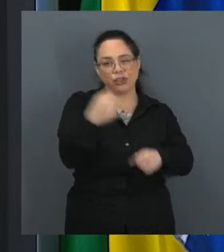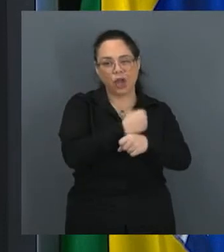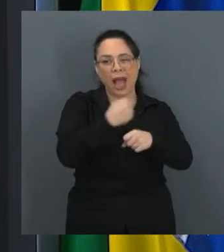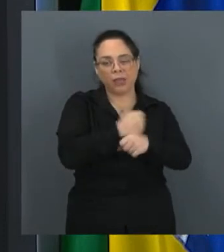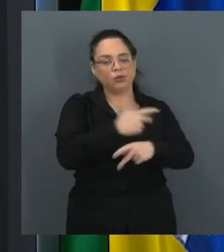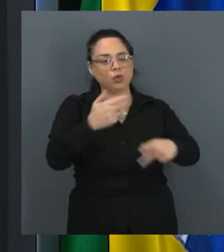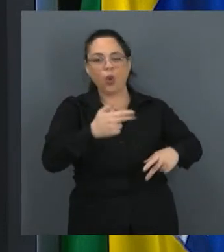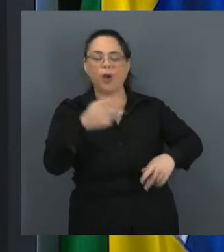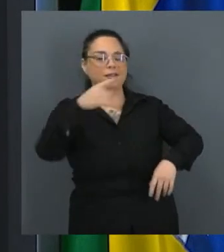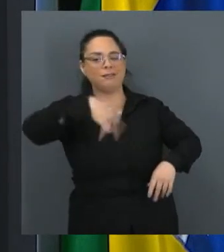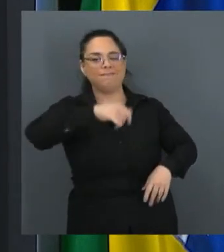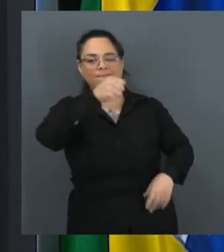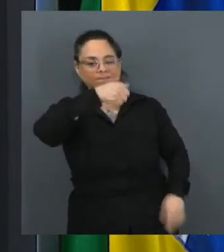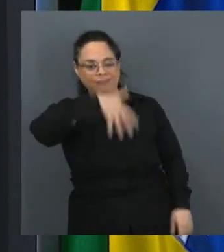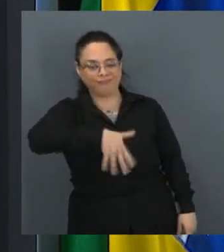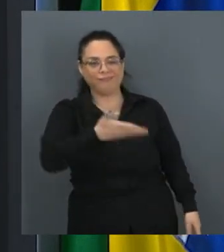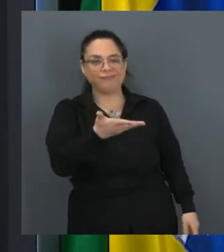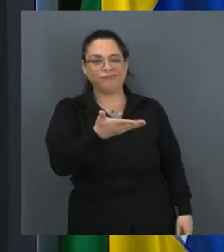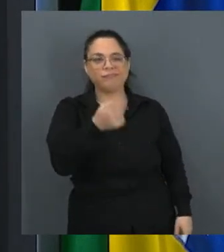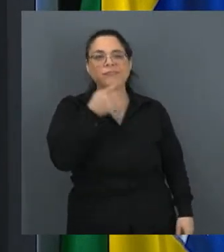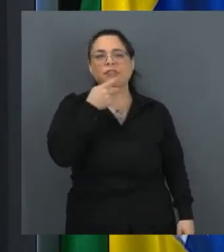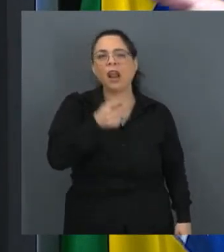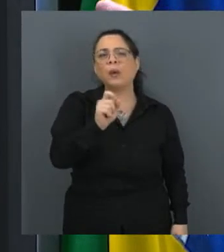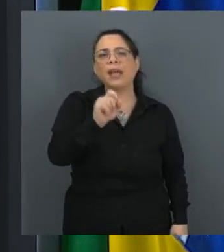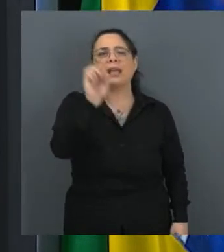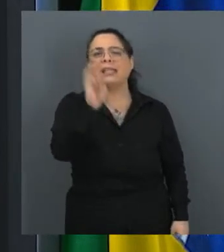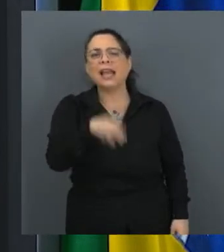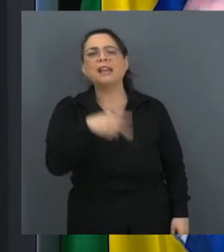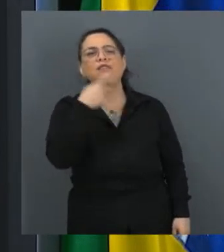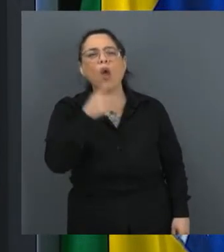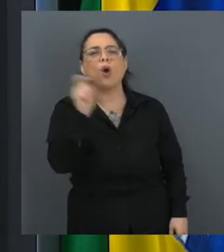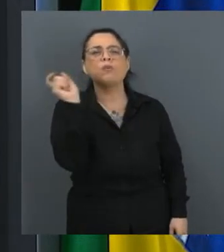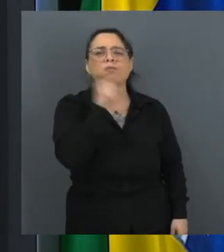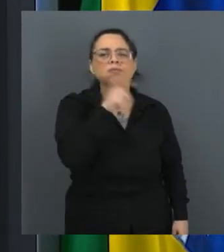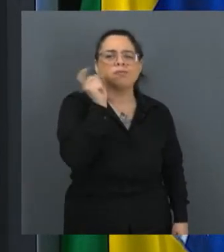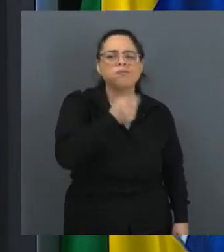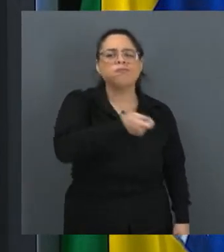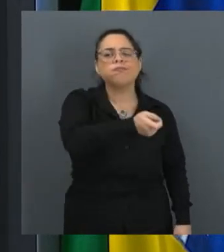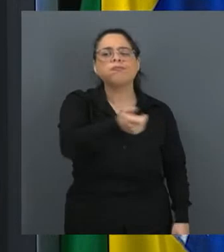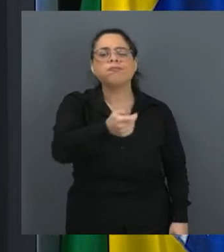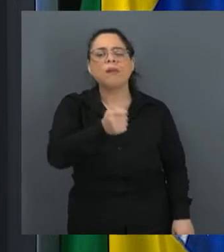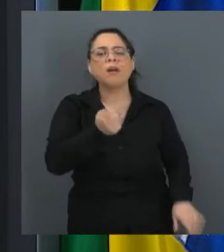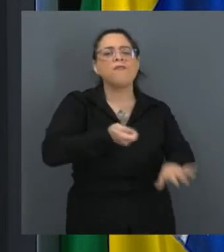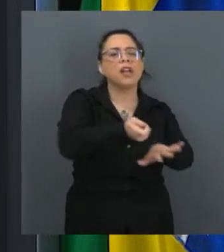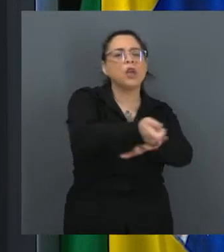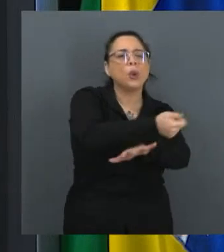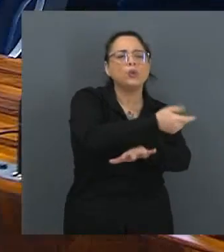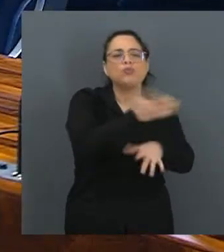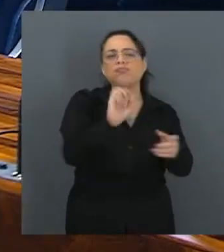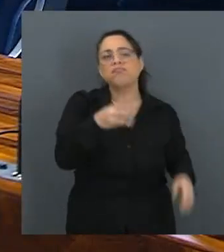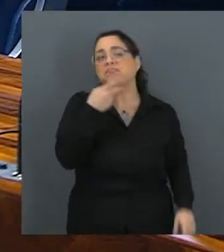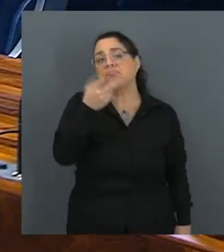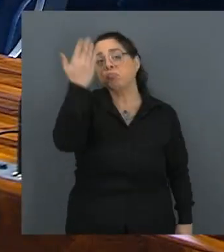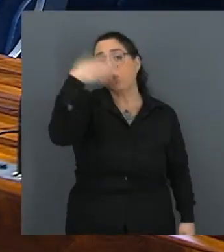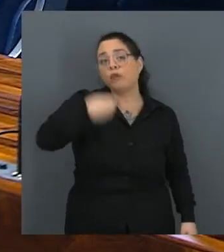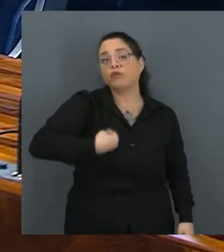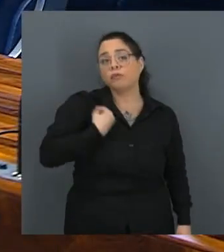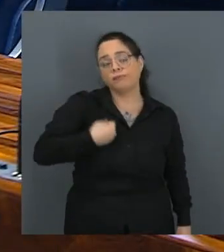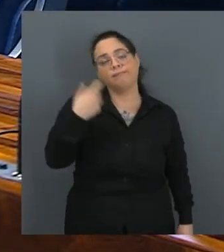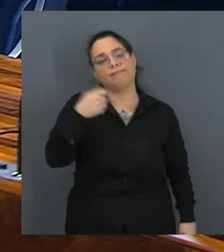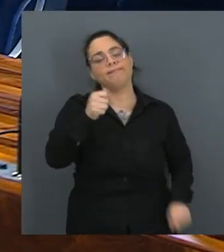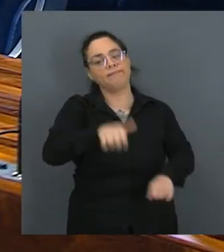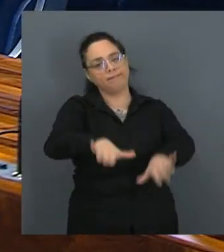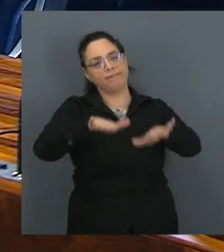totalmente subjetiva. Quem é que diz que é fake news e o que é? Aquela velha pergunta, né? E a gente vai ter que ter muito cuidado nessas